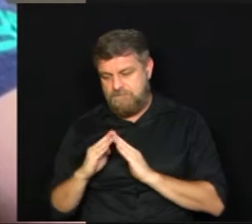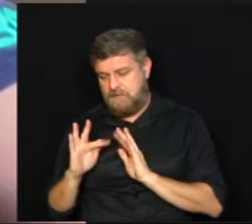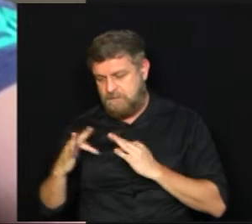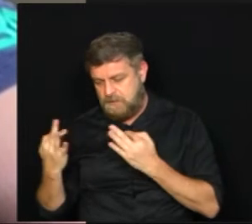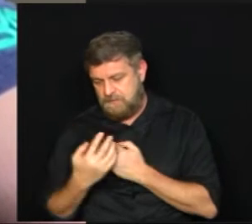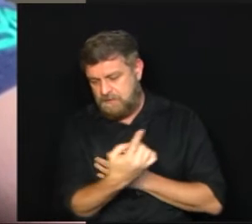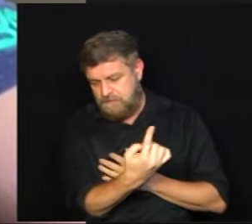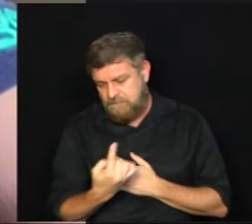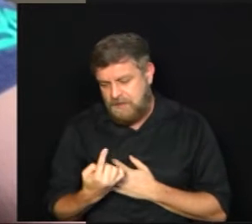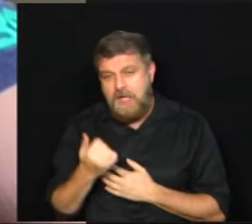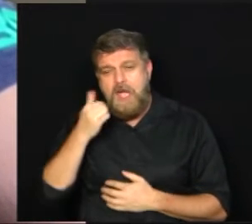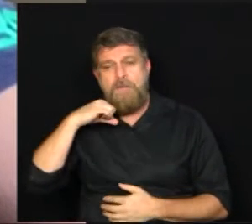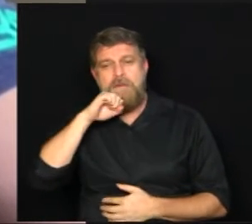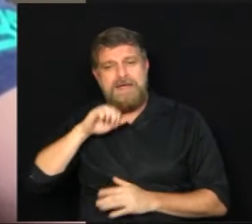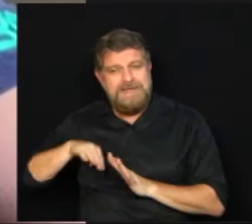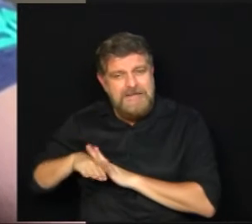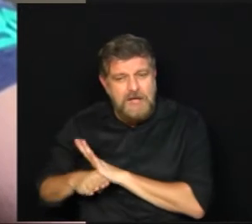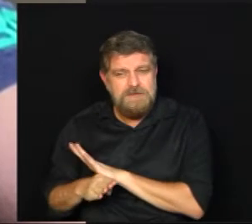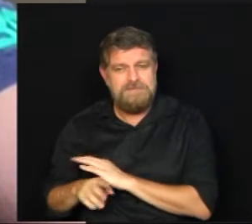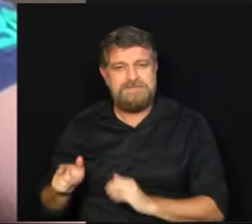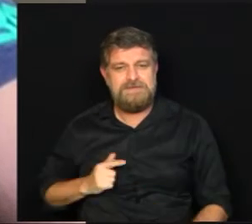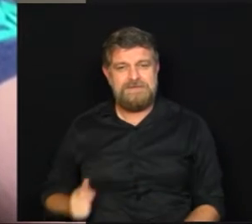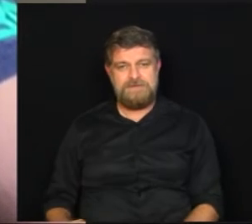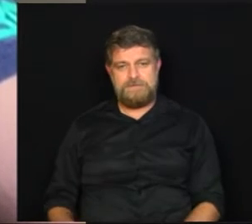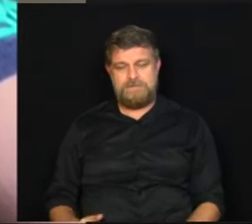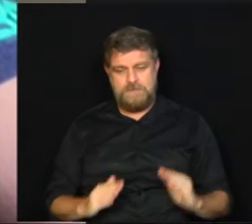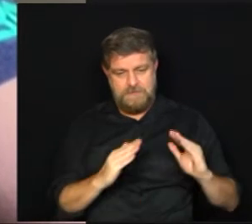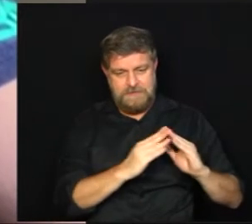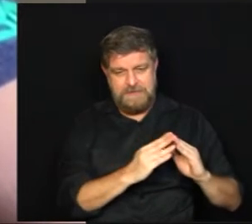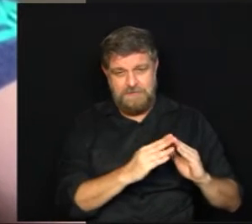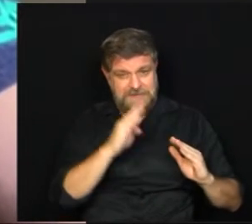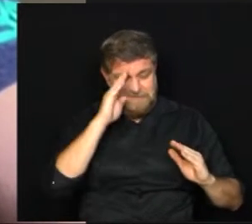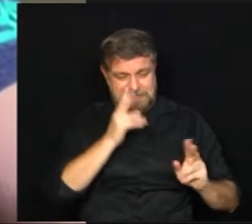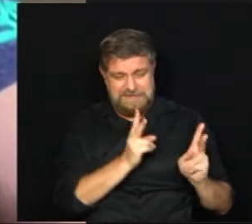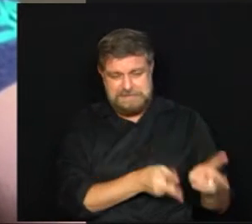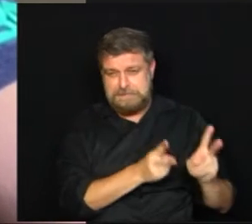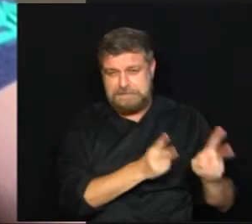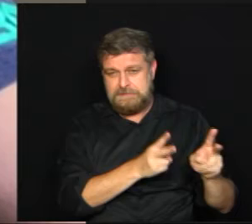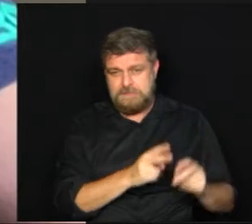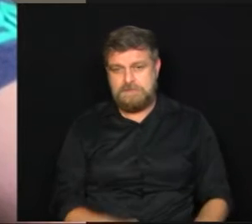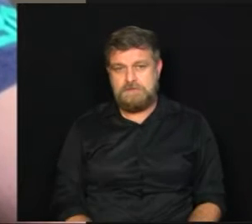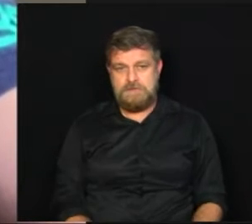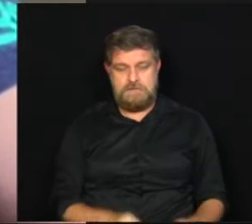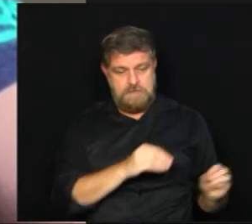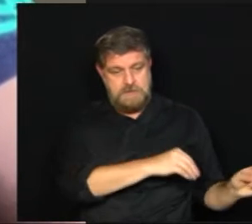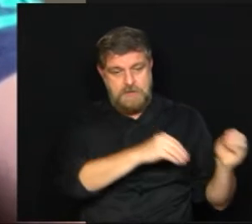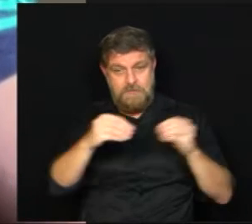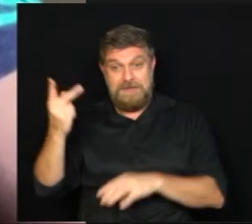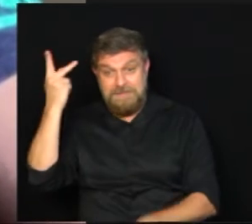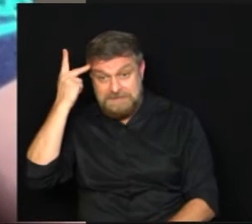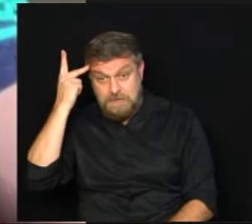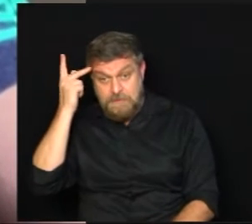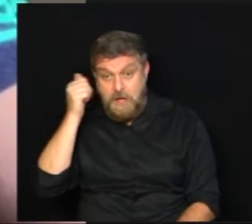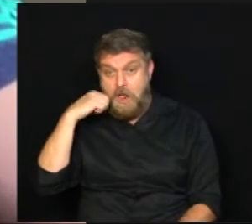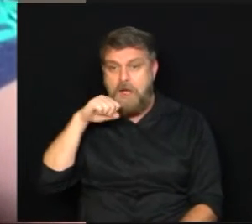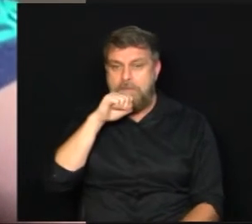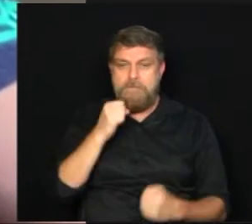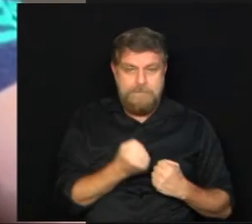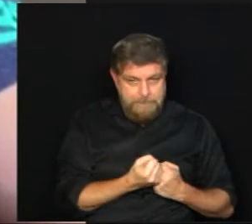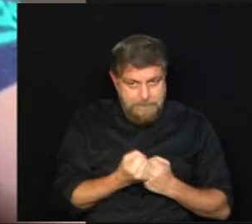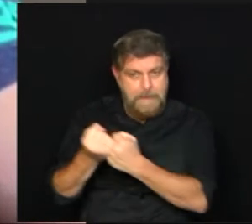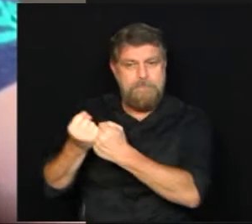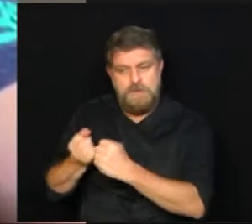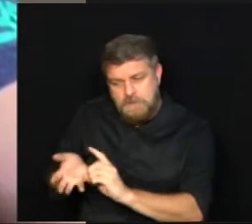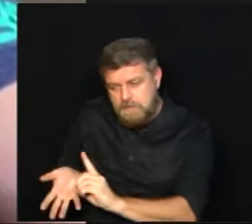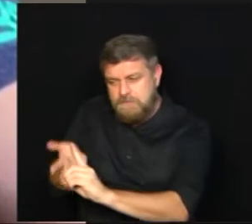mãe já estava um pouco mais acostumada a não estar em casa o tempo inteiro. Tá. Quando eu quis vir para São Paulo, ela super me apoiou. Então, eu